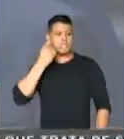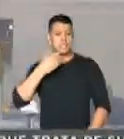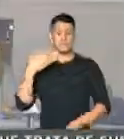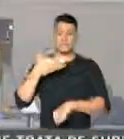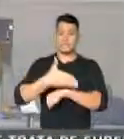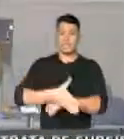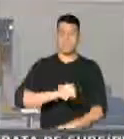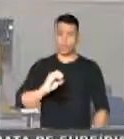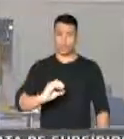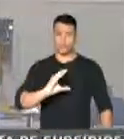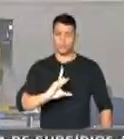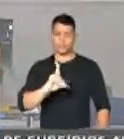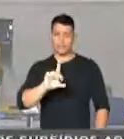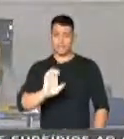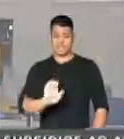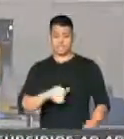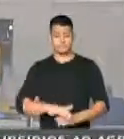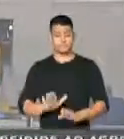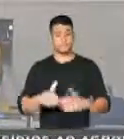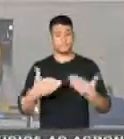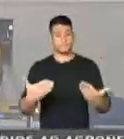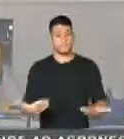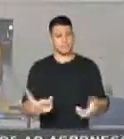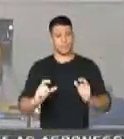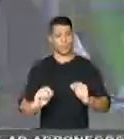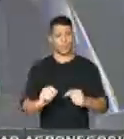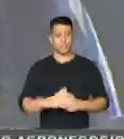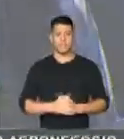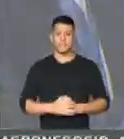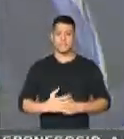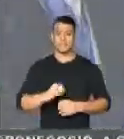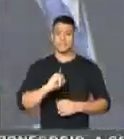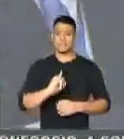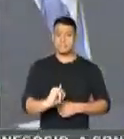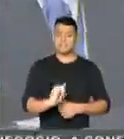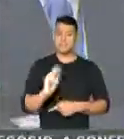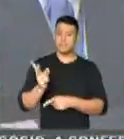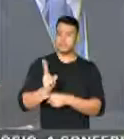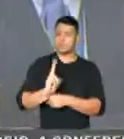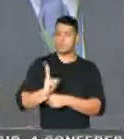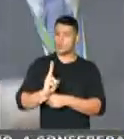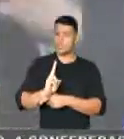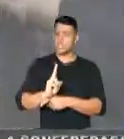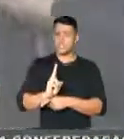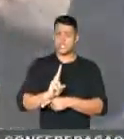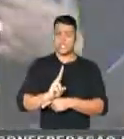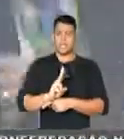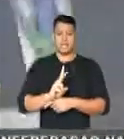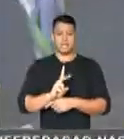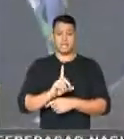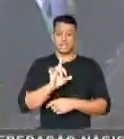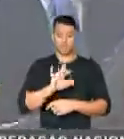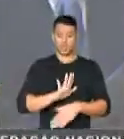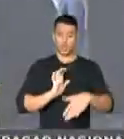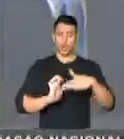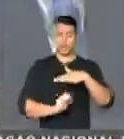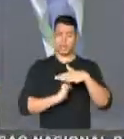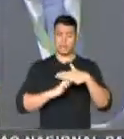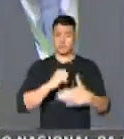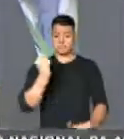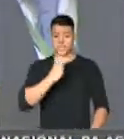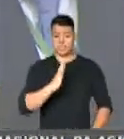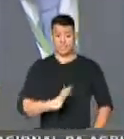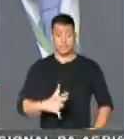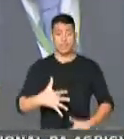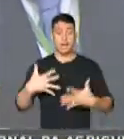Comunidade Europeia. Essa questão de reserva de mercado, que é essa margem de preferência, só atrapalha